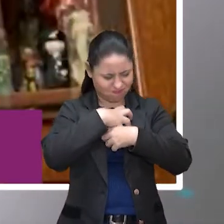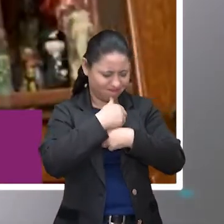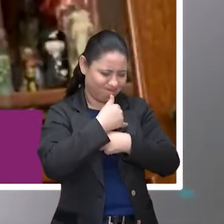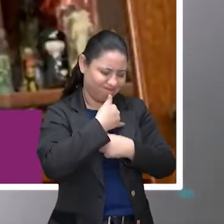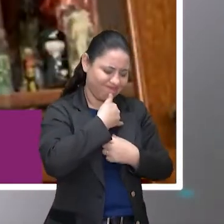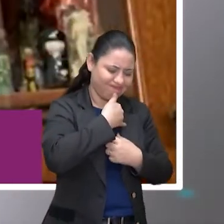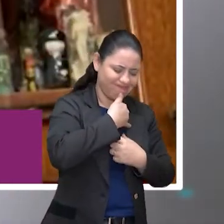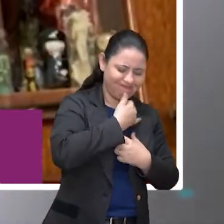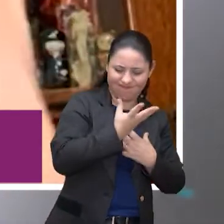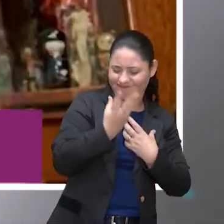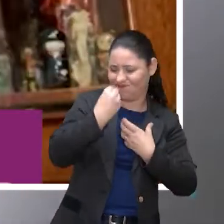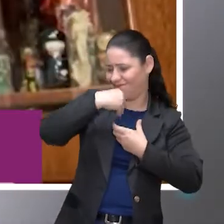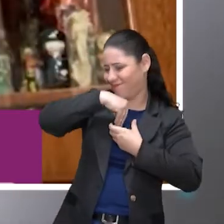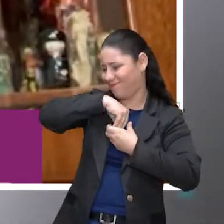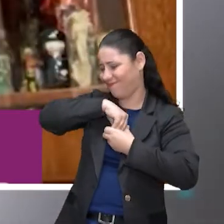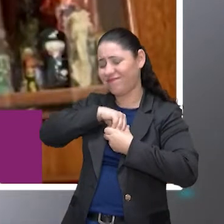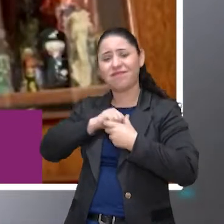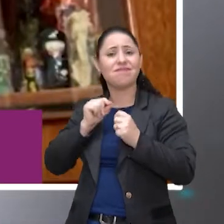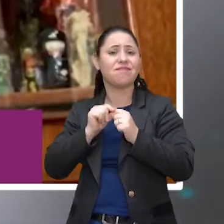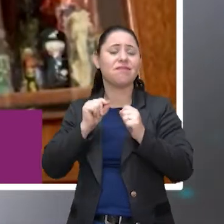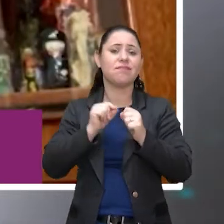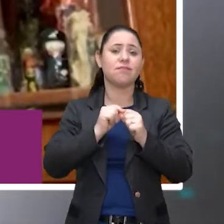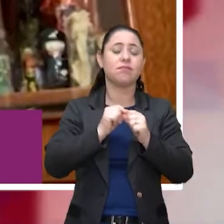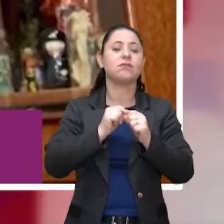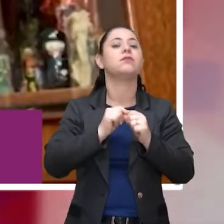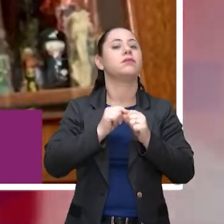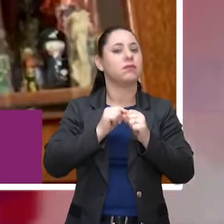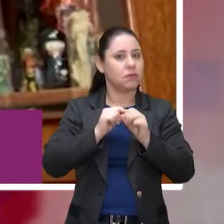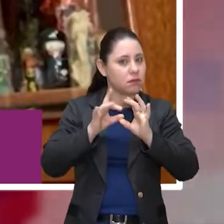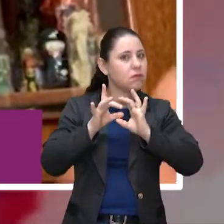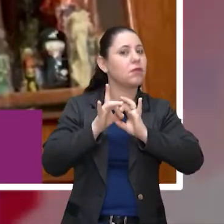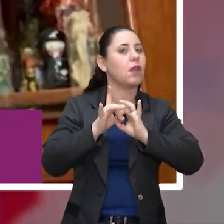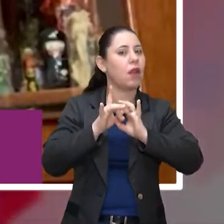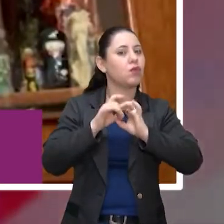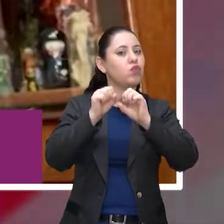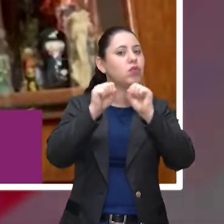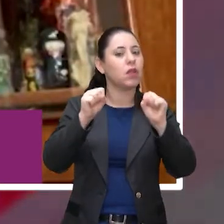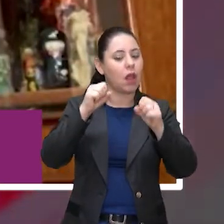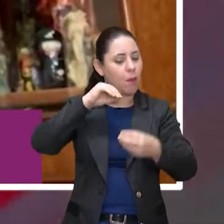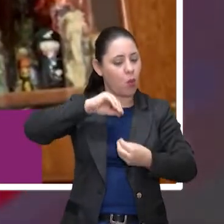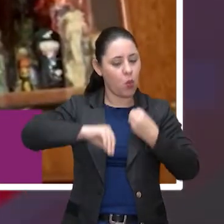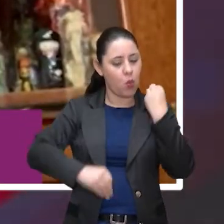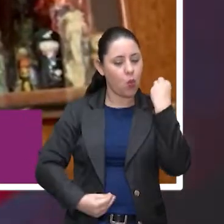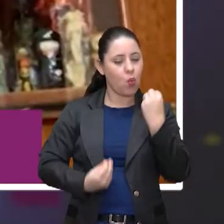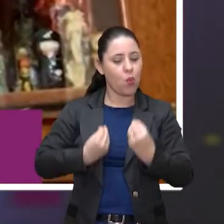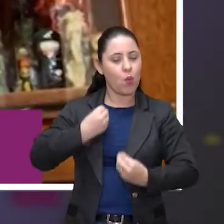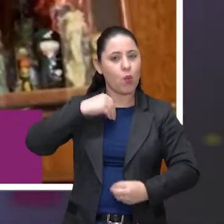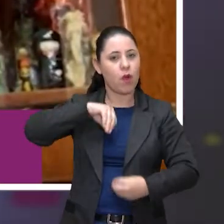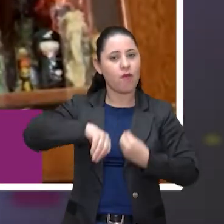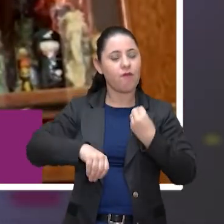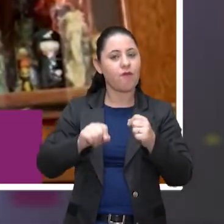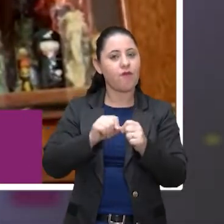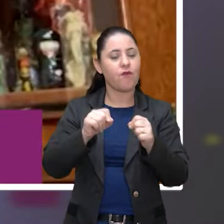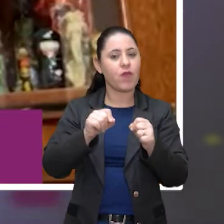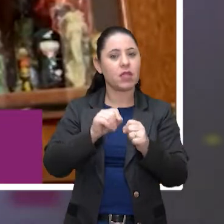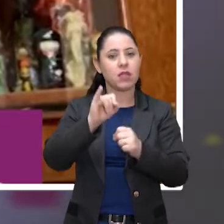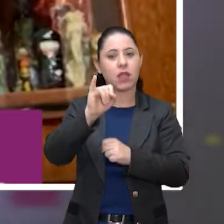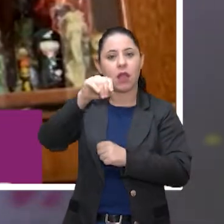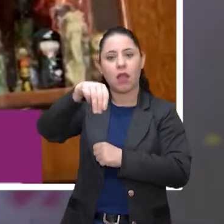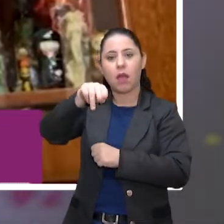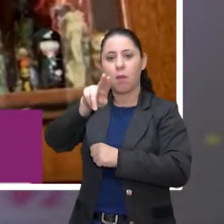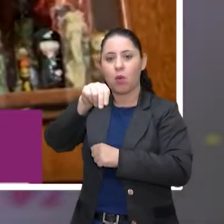interferem diretamente no sistema, né, no organismo. E isso faz com que a imunidade caia. E diminuindo a